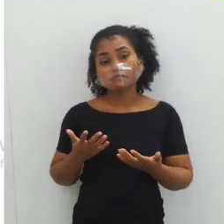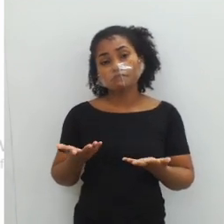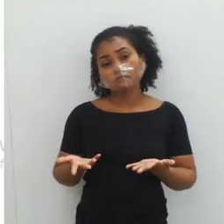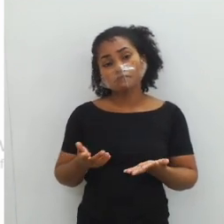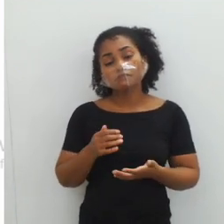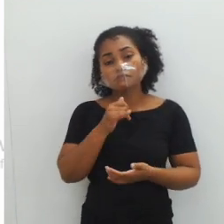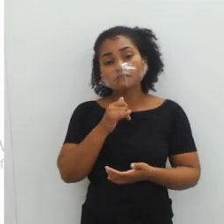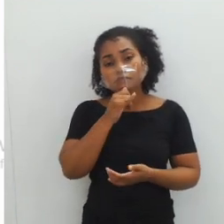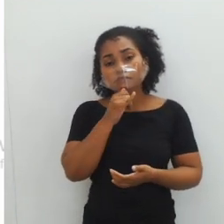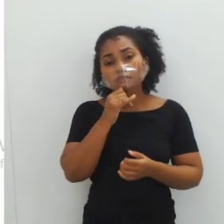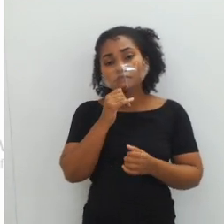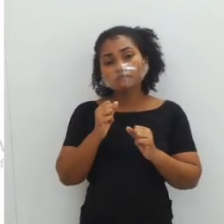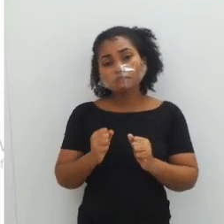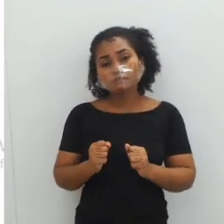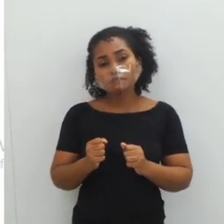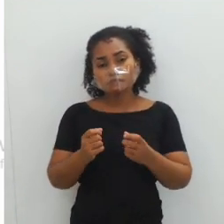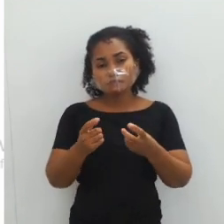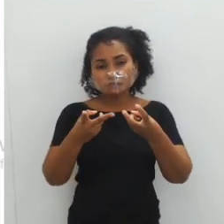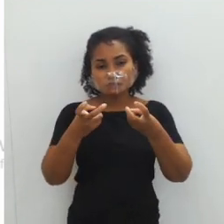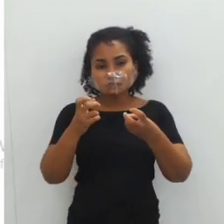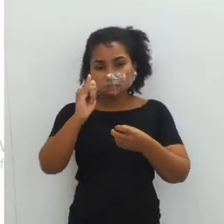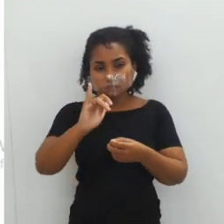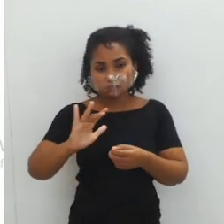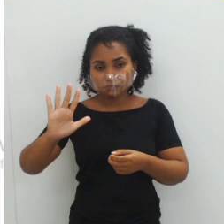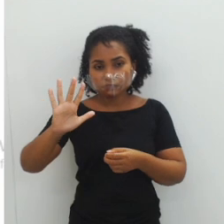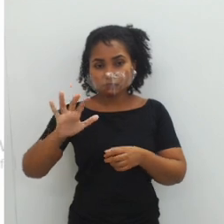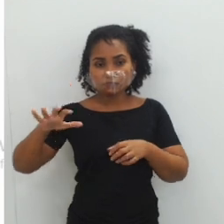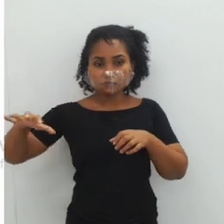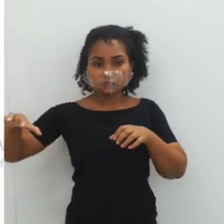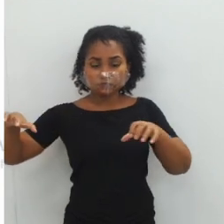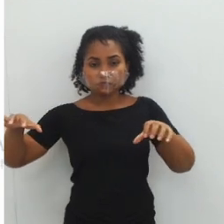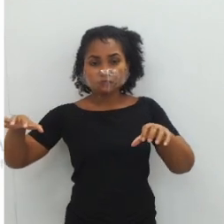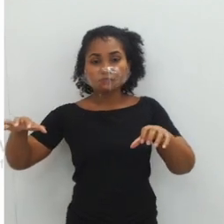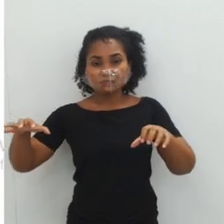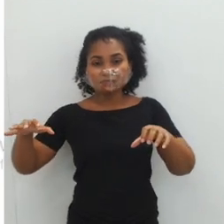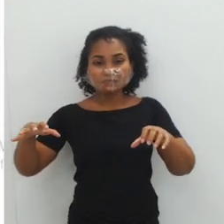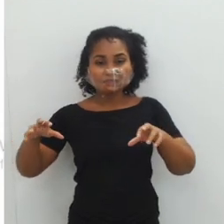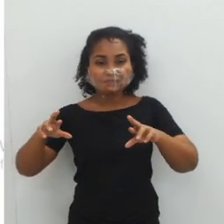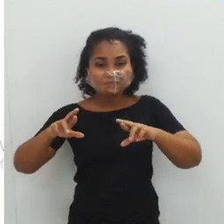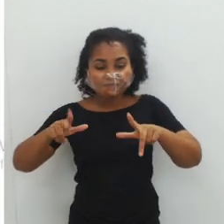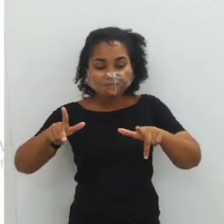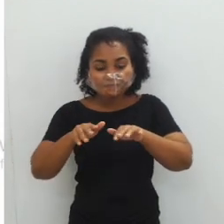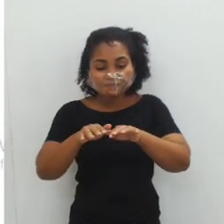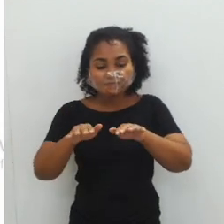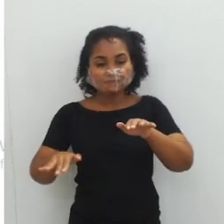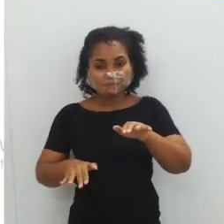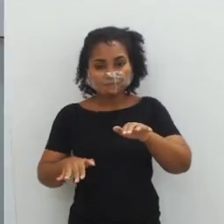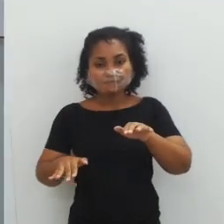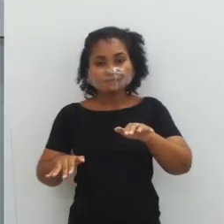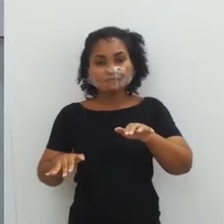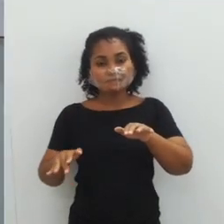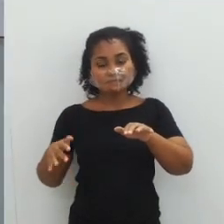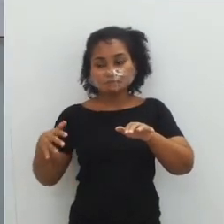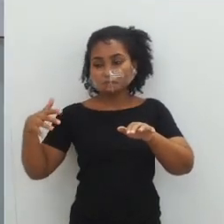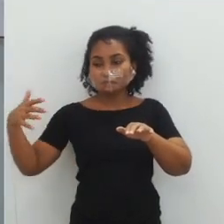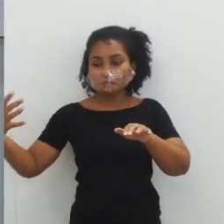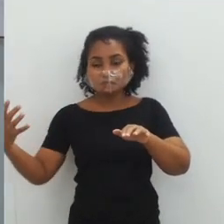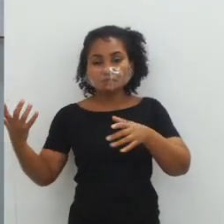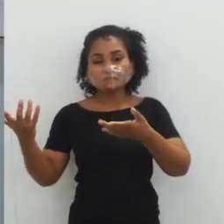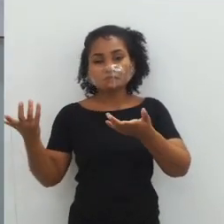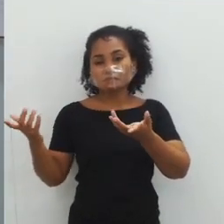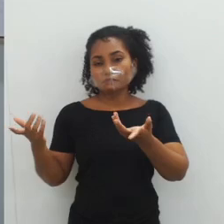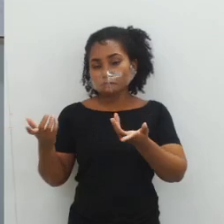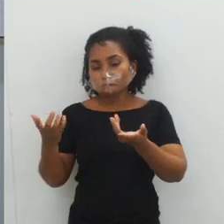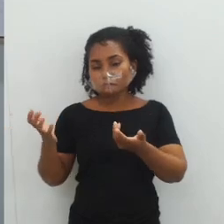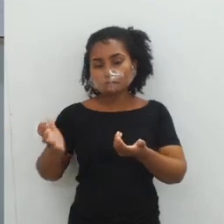isso que eu trago também essa imagem aí, mostrando essa separação, né? De um lado, essa classe